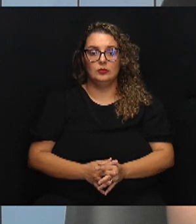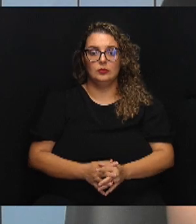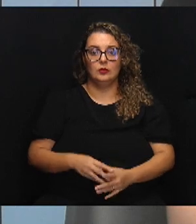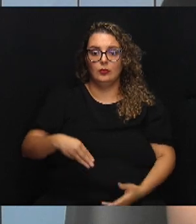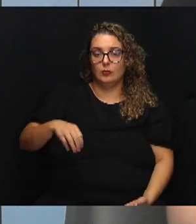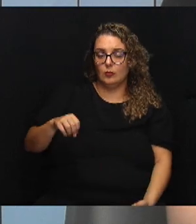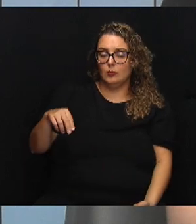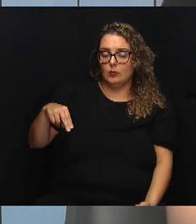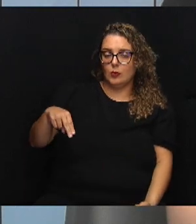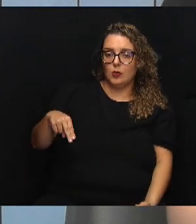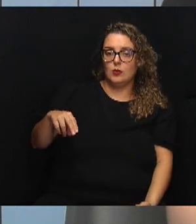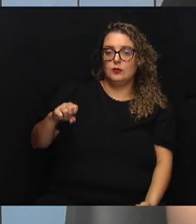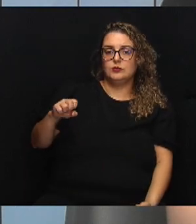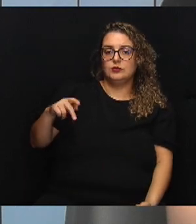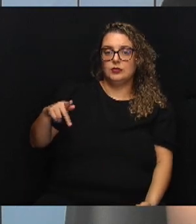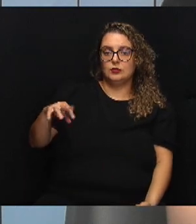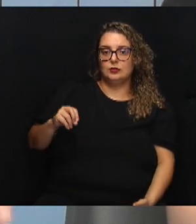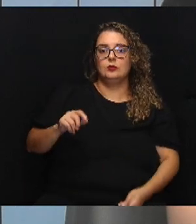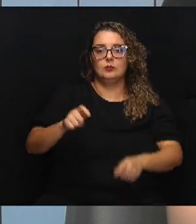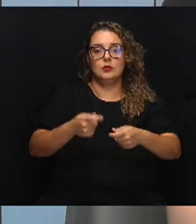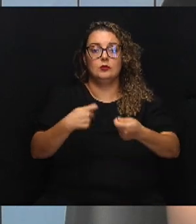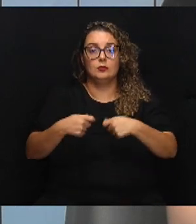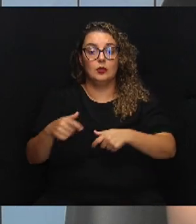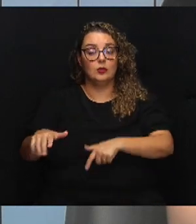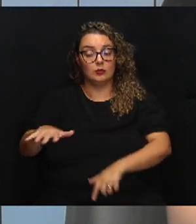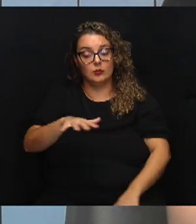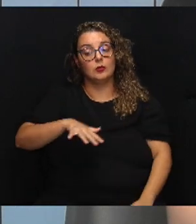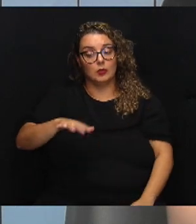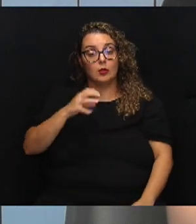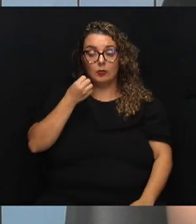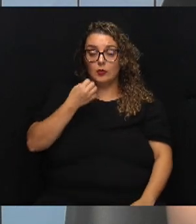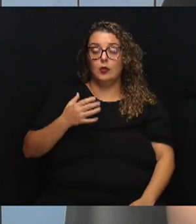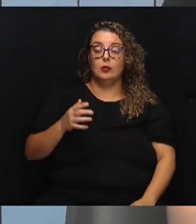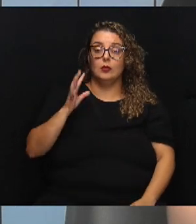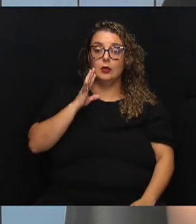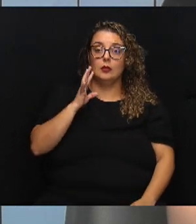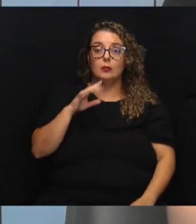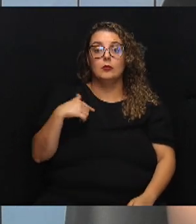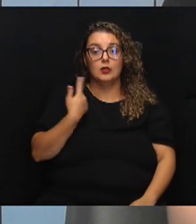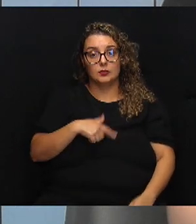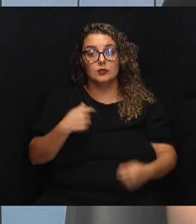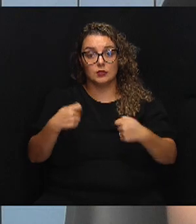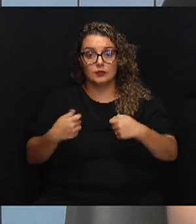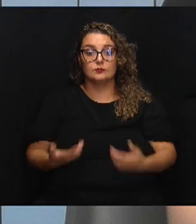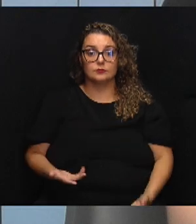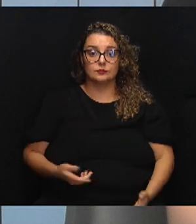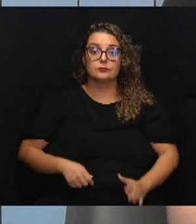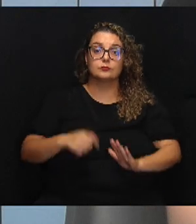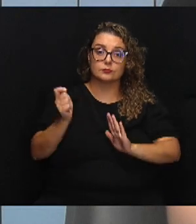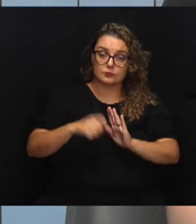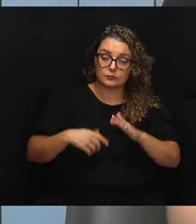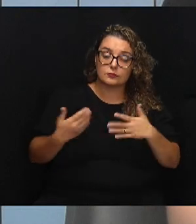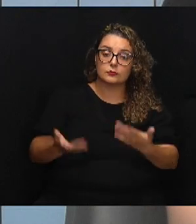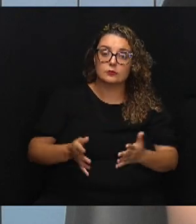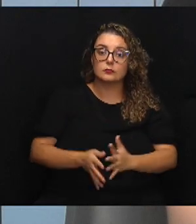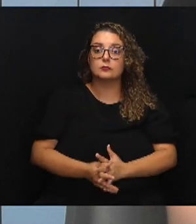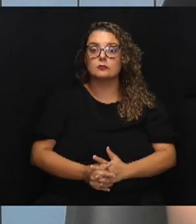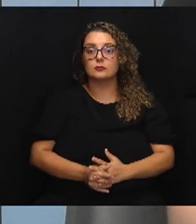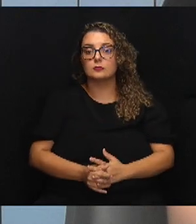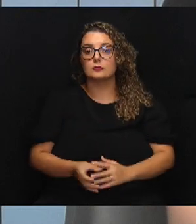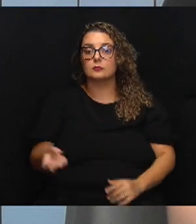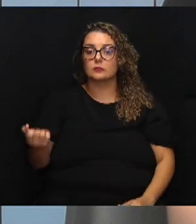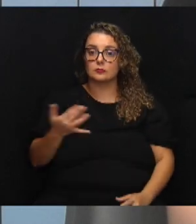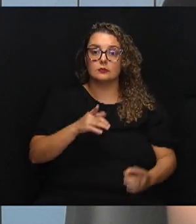e o pessoal que administra lá, um espaço bom, bacana, né? Mas a gente precisa que efetive logo isso e quanto